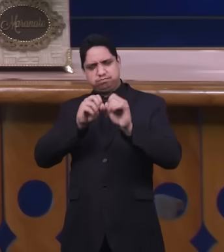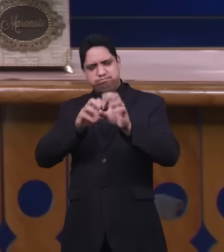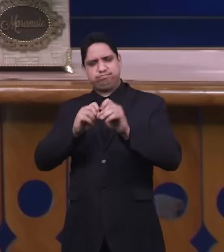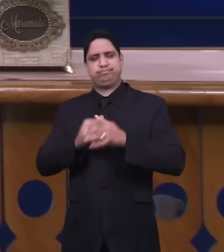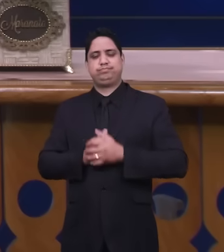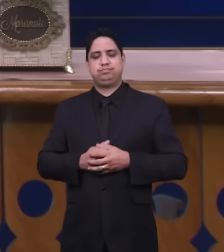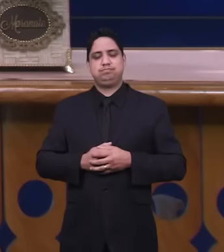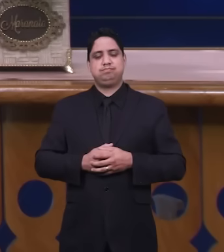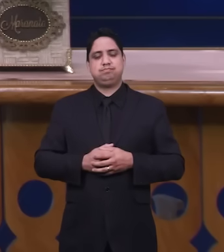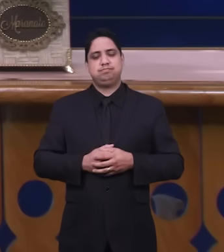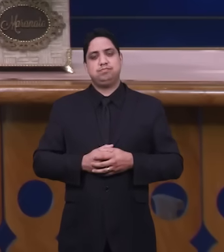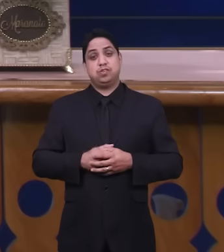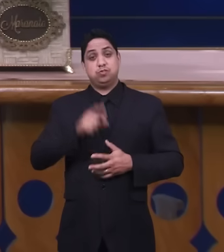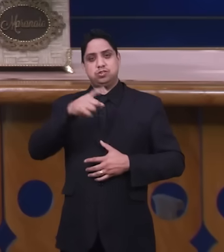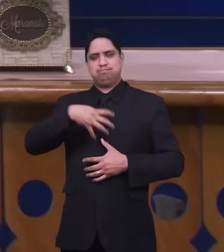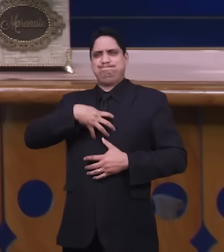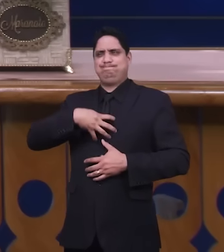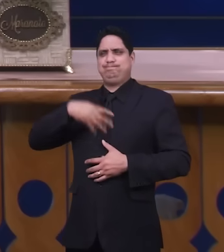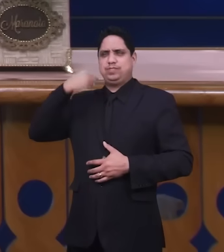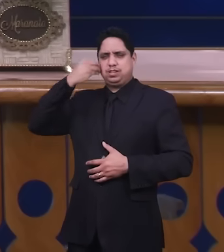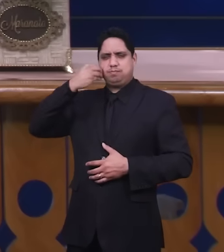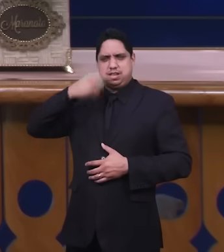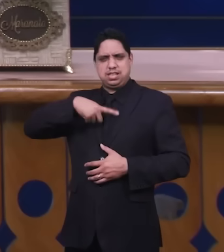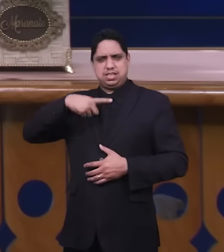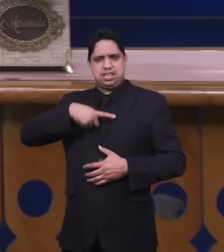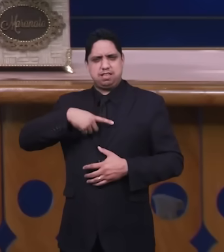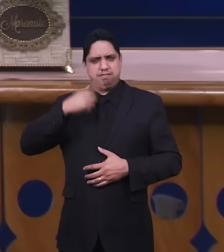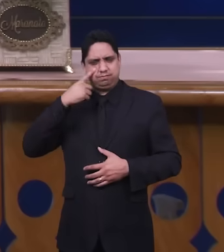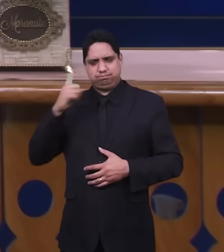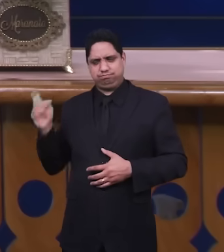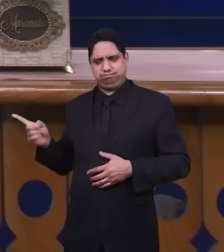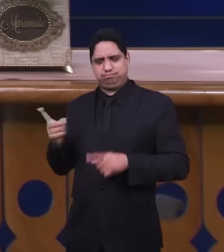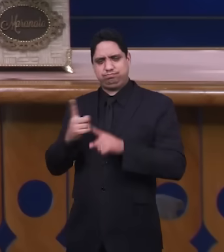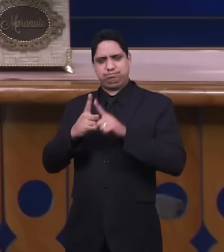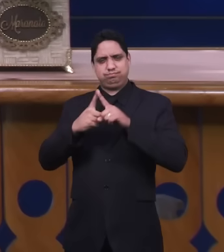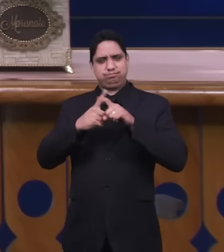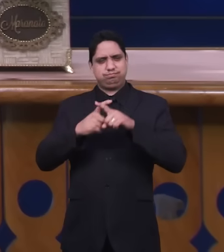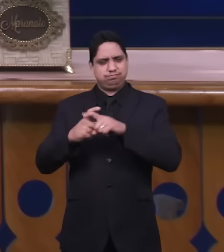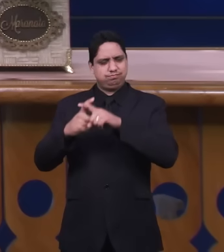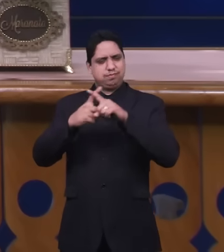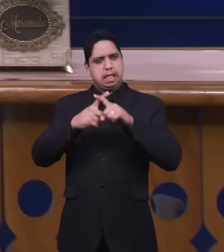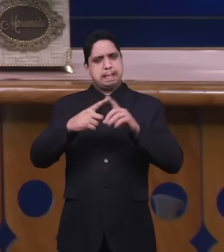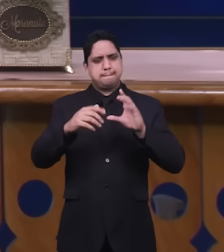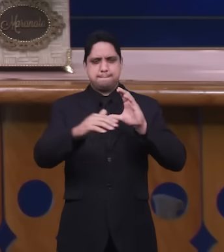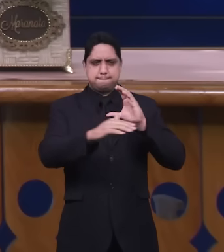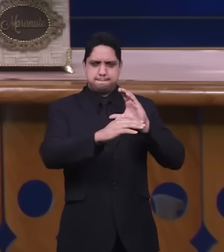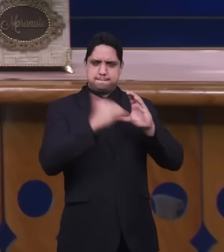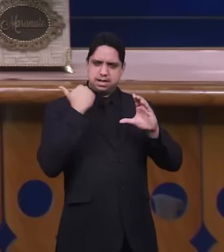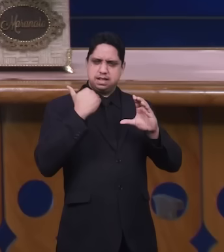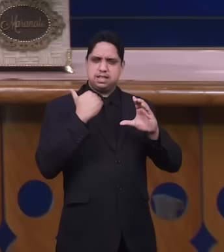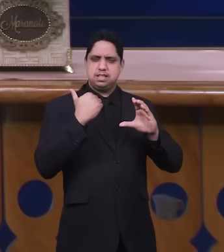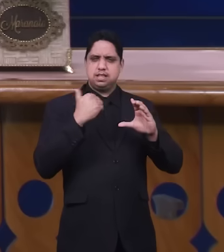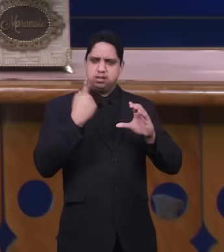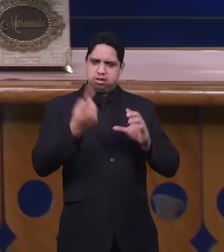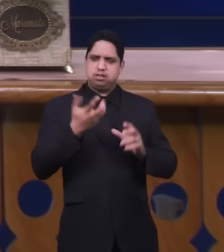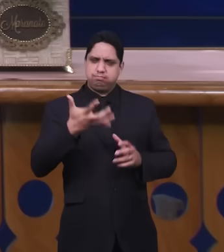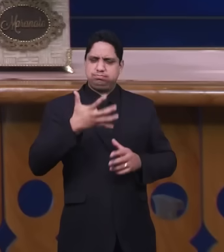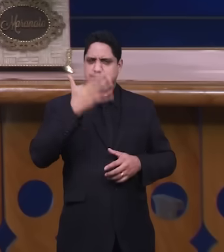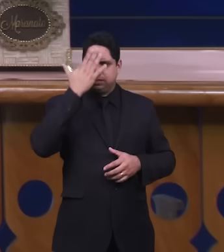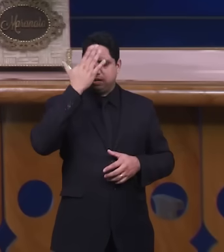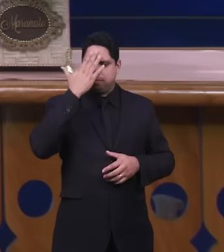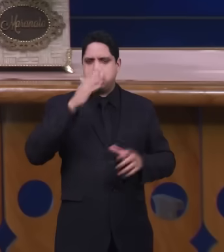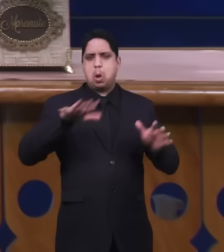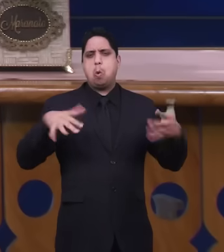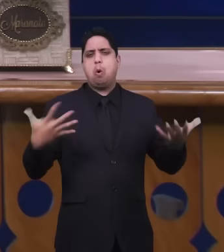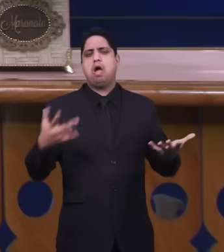foi transmitido, trouxe uma experiência para a sua vida, está aparecendo o QR Code na tela, não deixe de apontar a câmera do